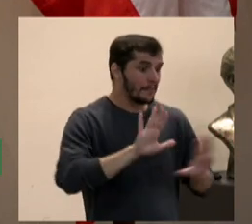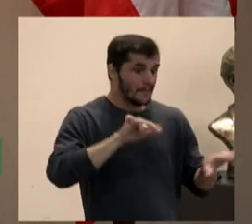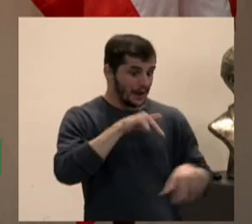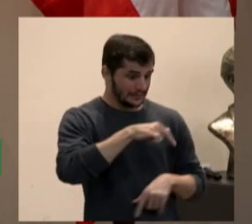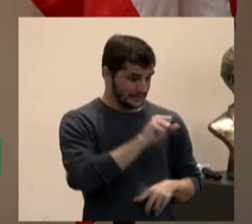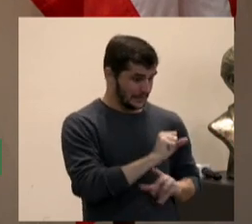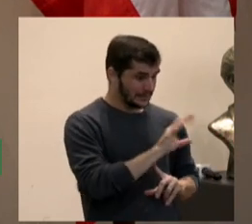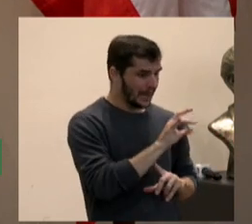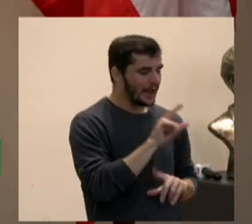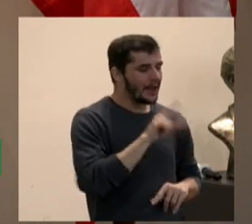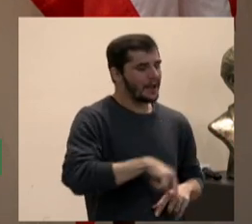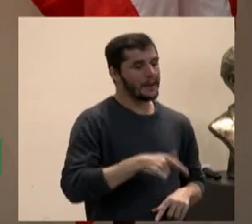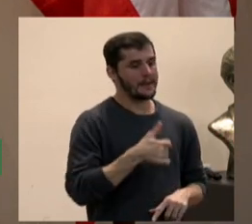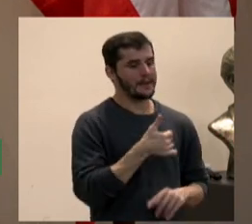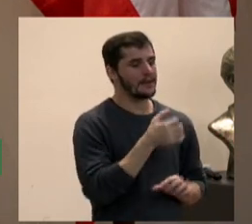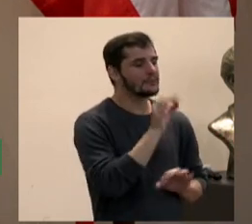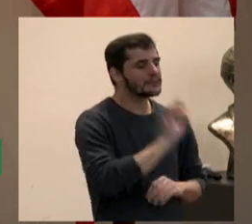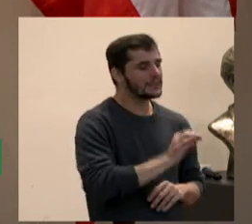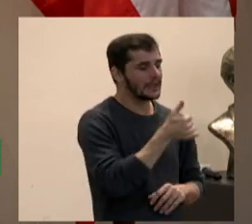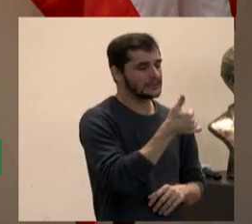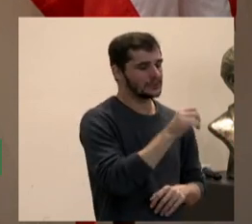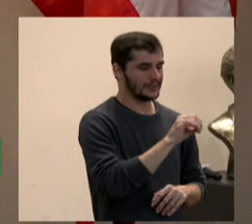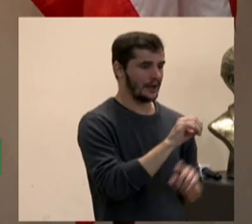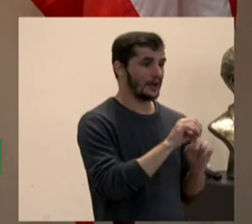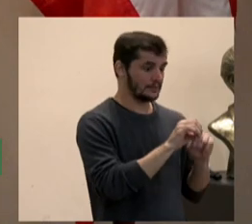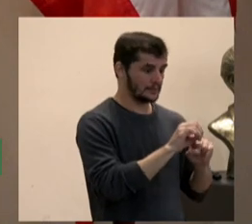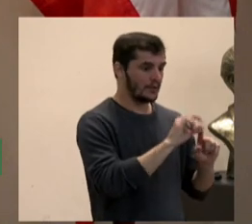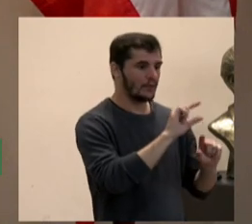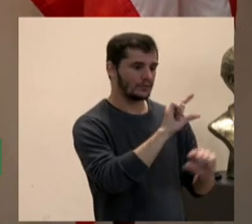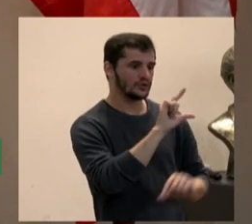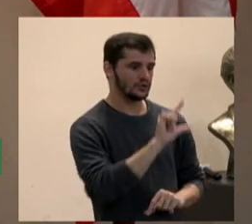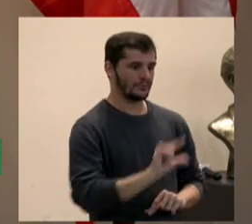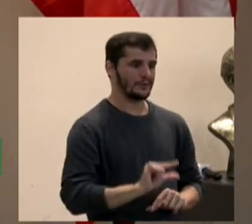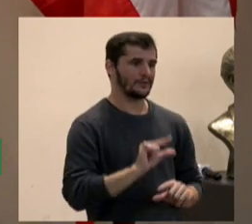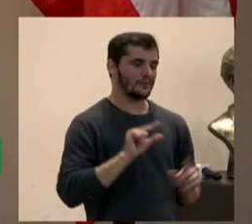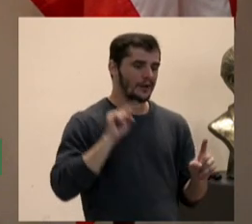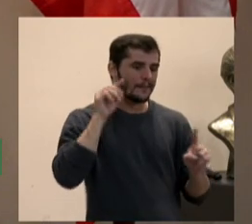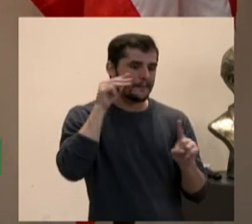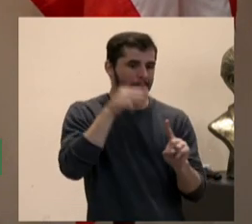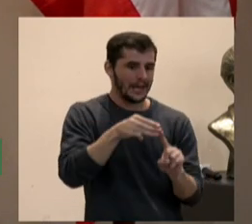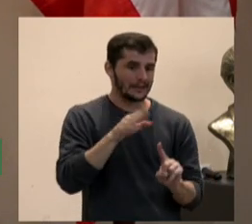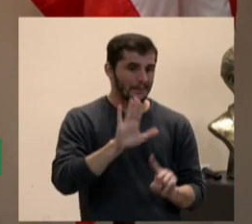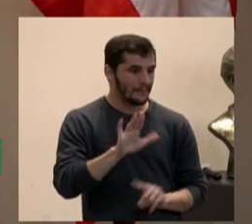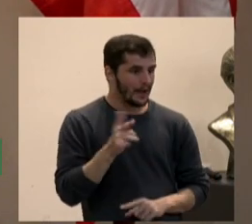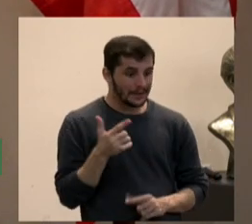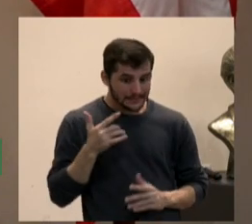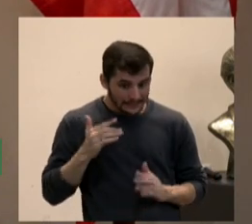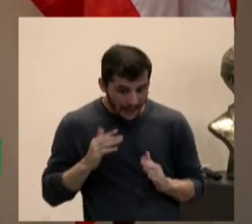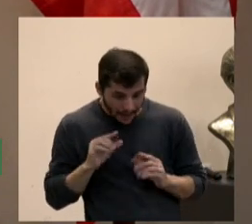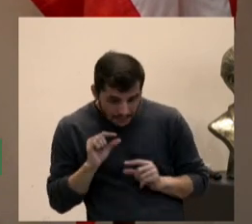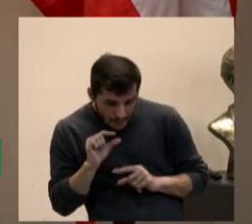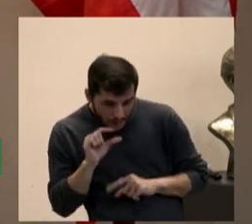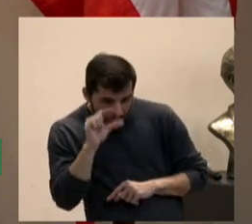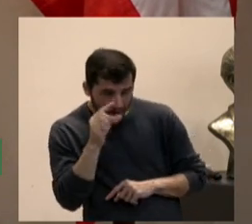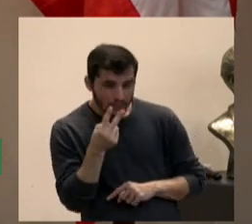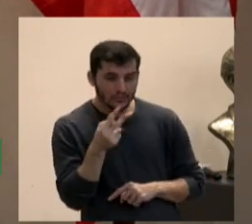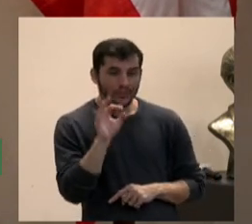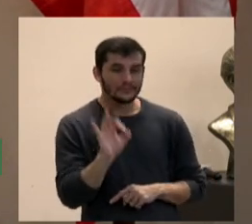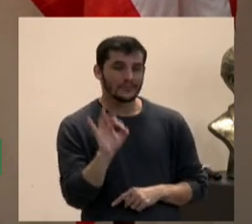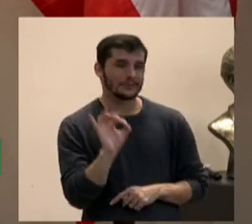10%. Houve um rebaixamento da meta e ainda assim a gente não chega a 2% dentre a oferta,